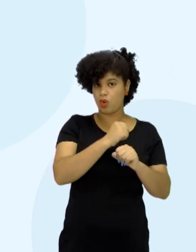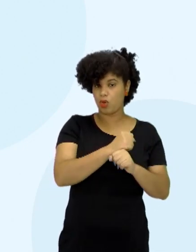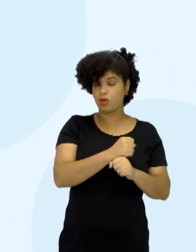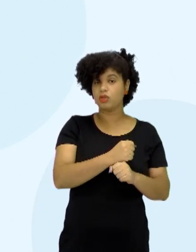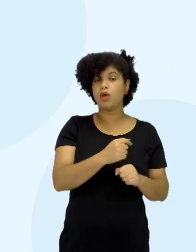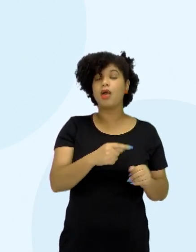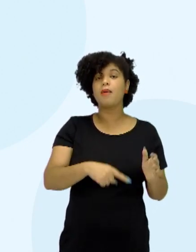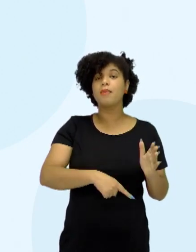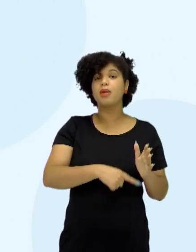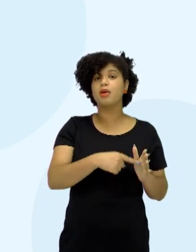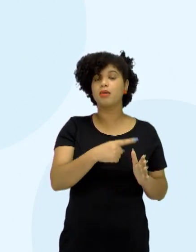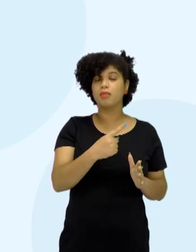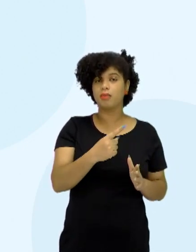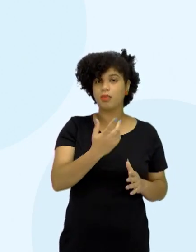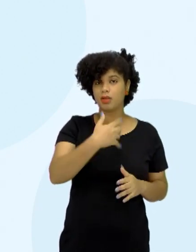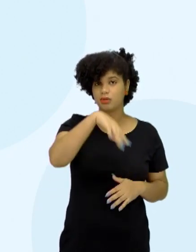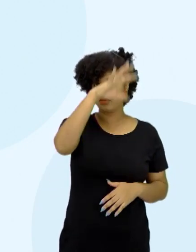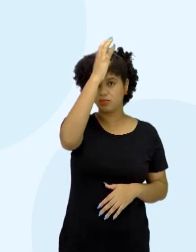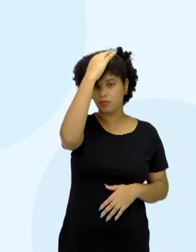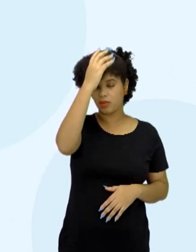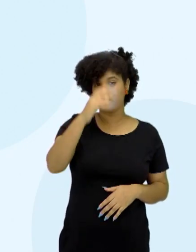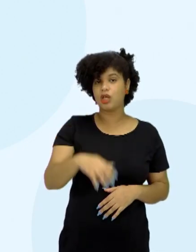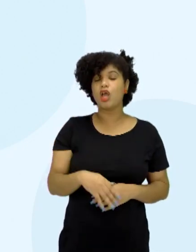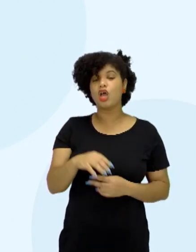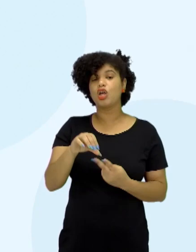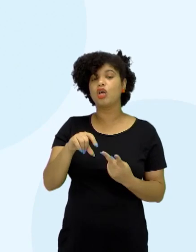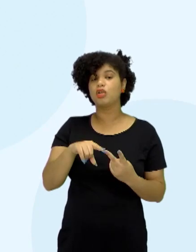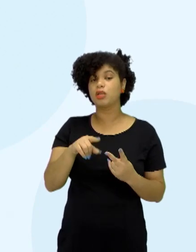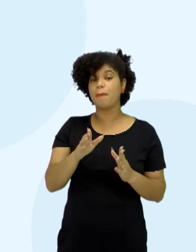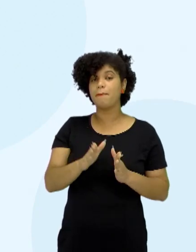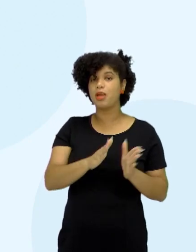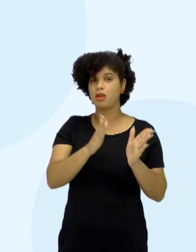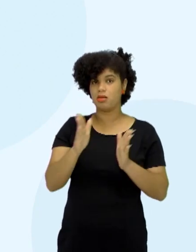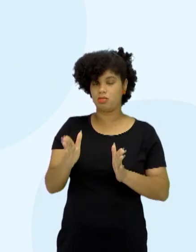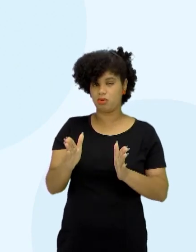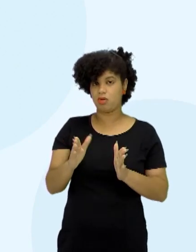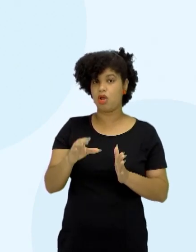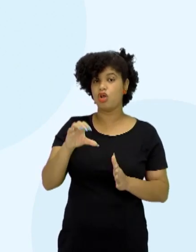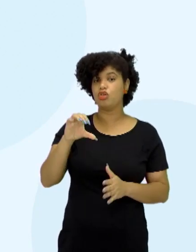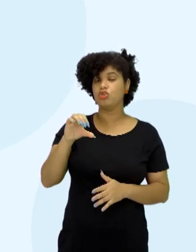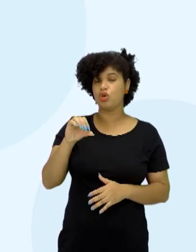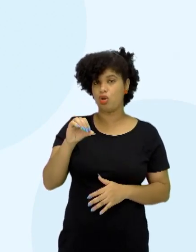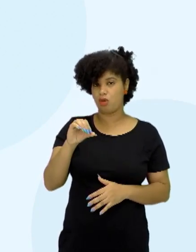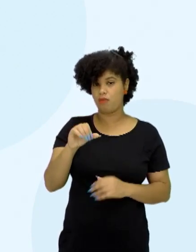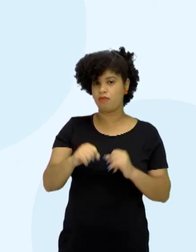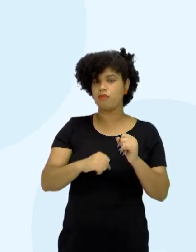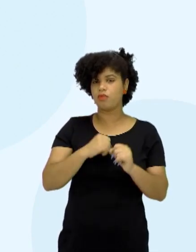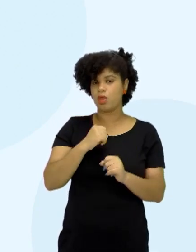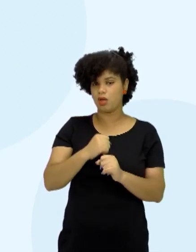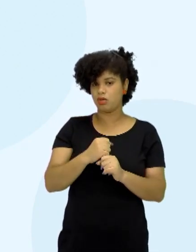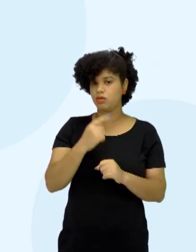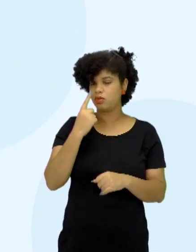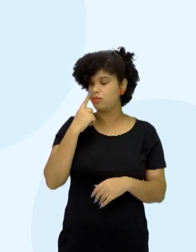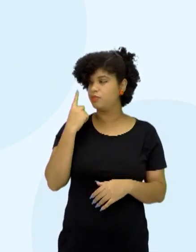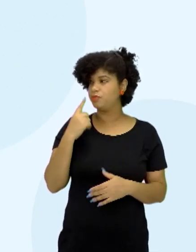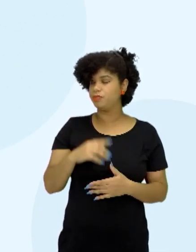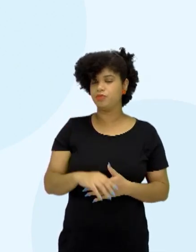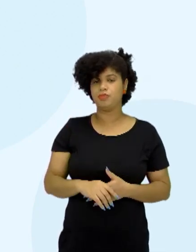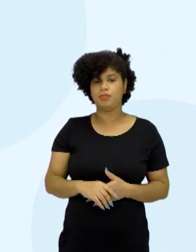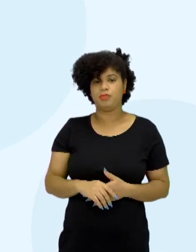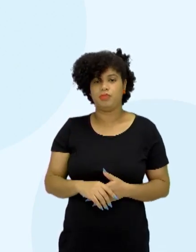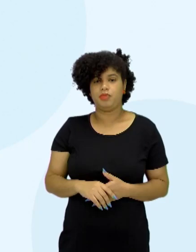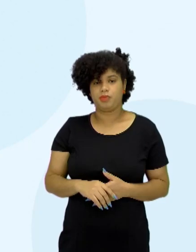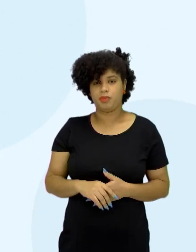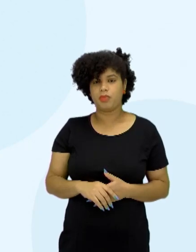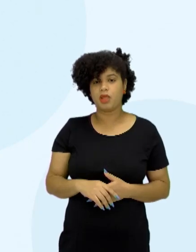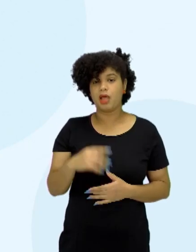de regência. E em 1840, Dom Pedro era um jovenzinho, Giba. Não tinha feito 15